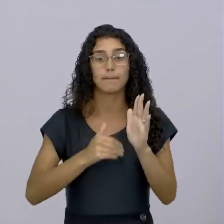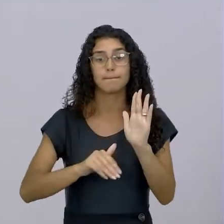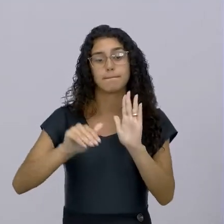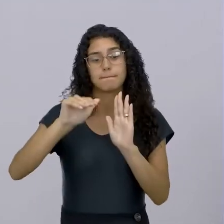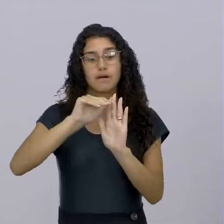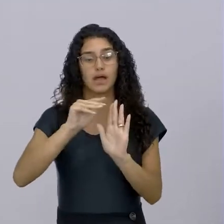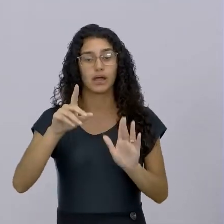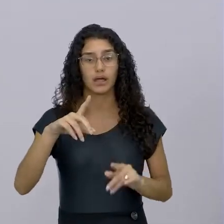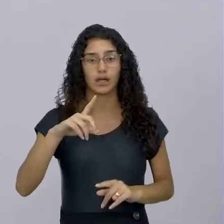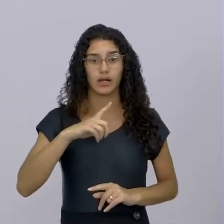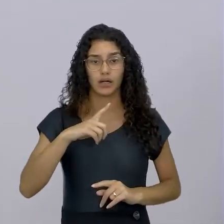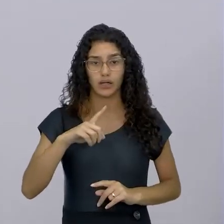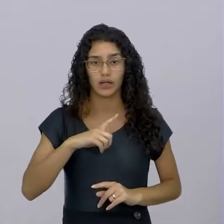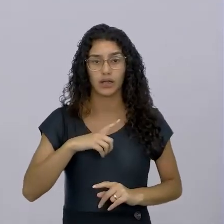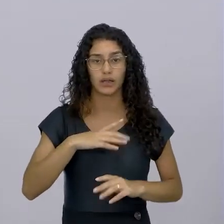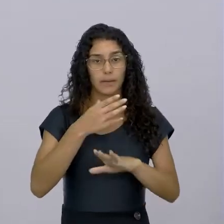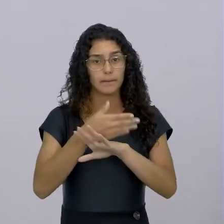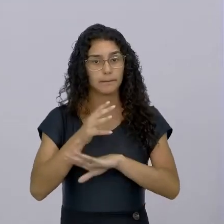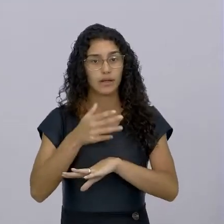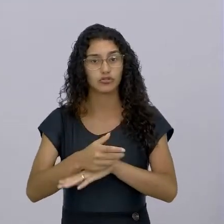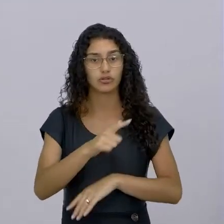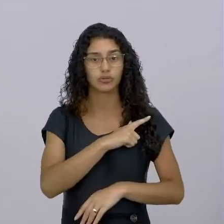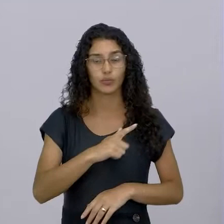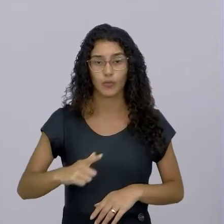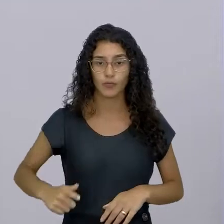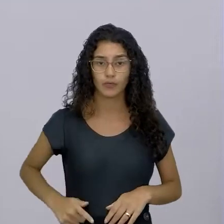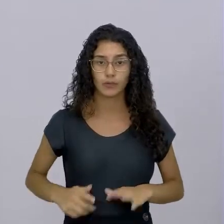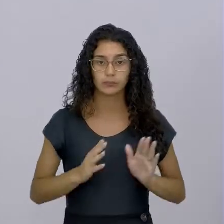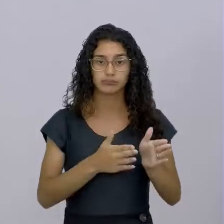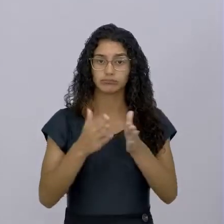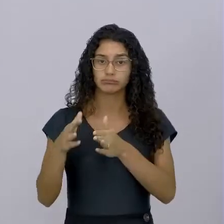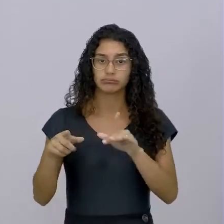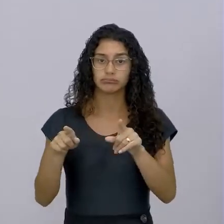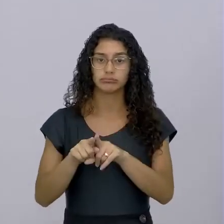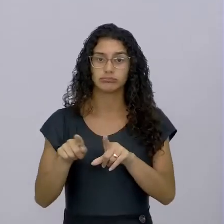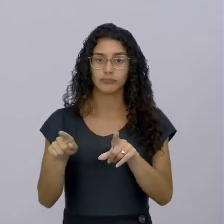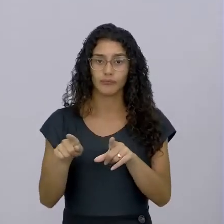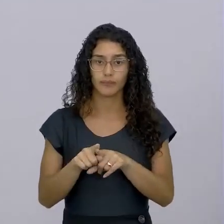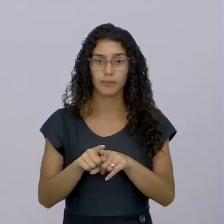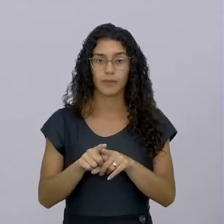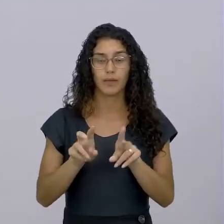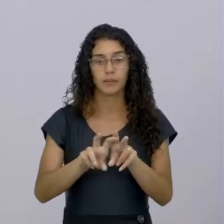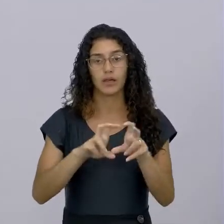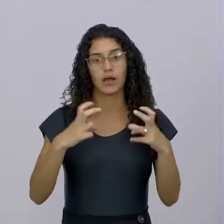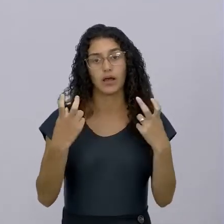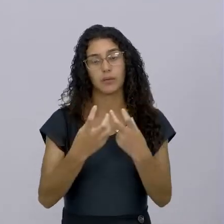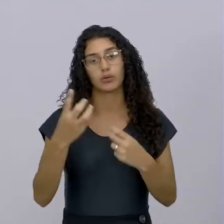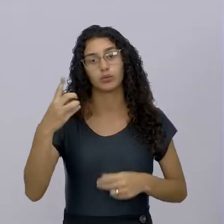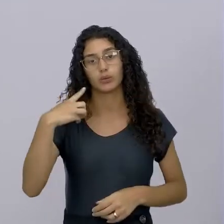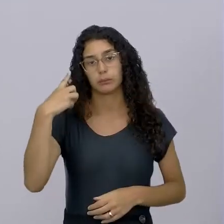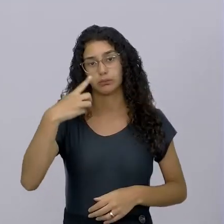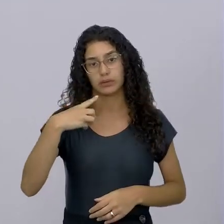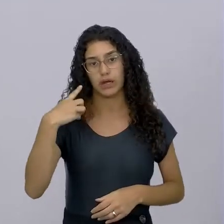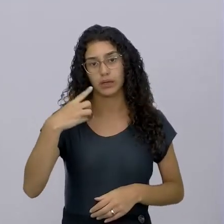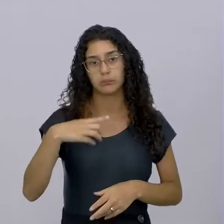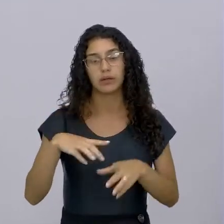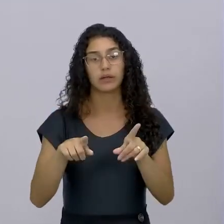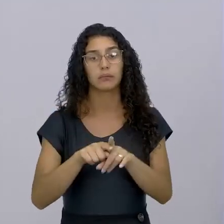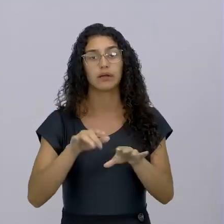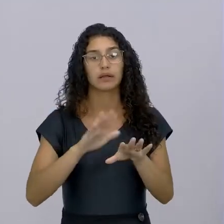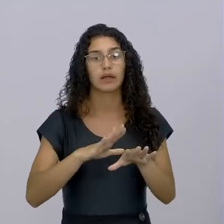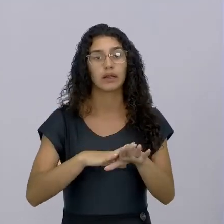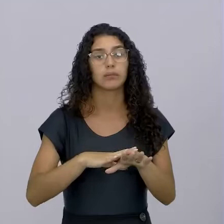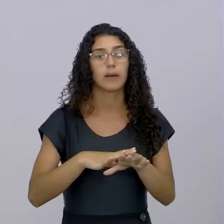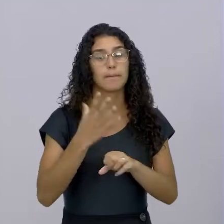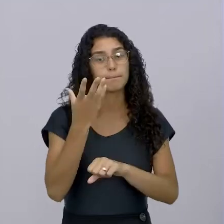maioria das ações do governo, ela passa pela Câmara dos Deputados, tanto para que ela seja